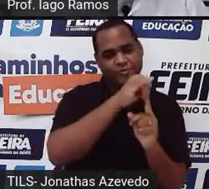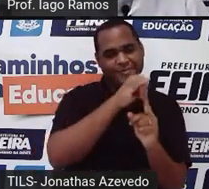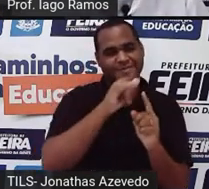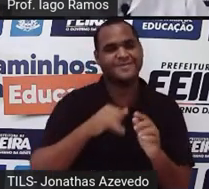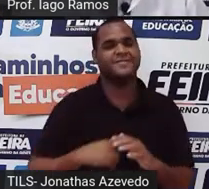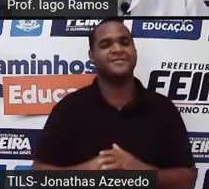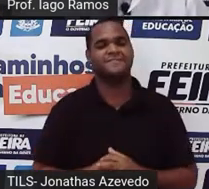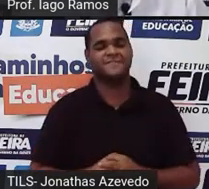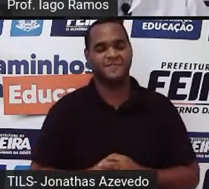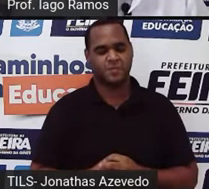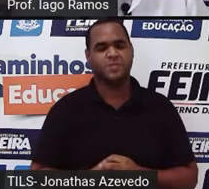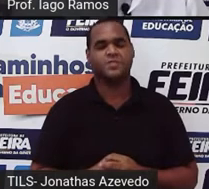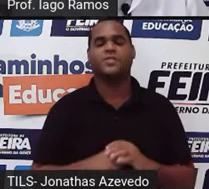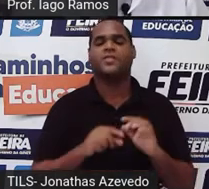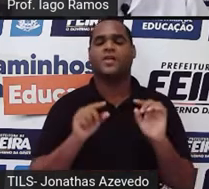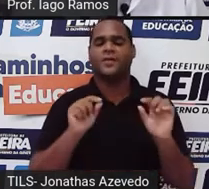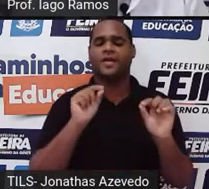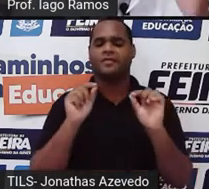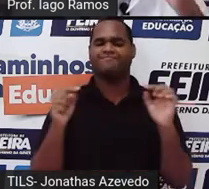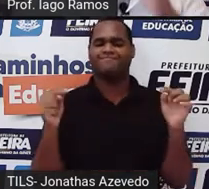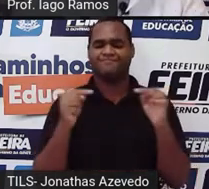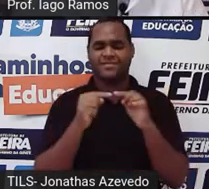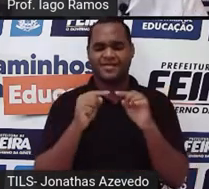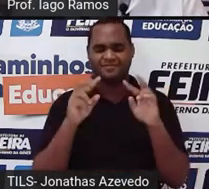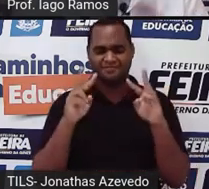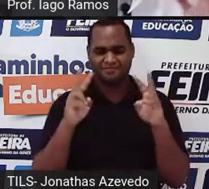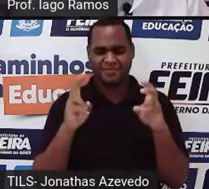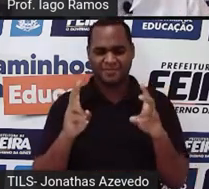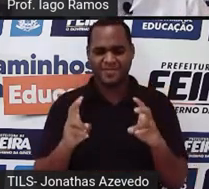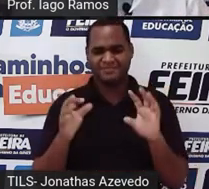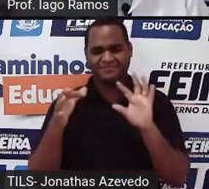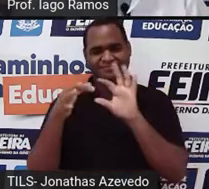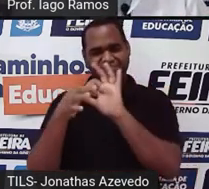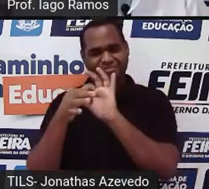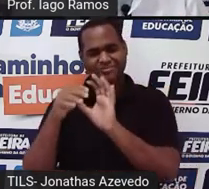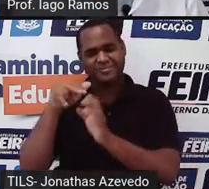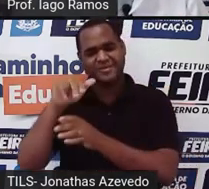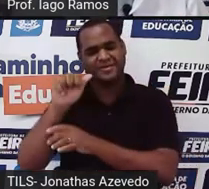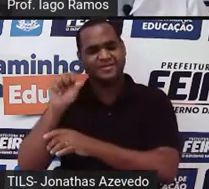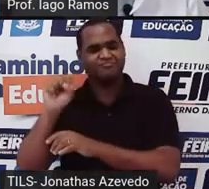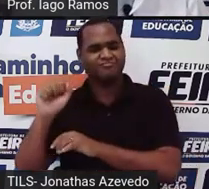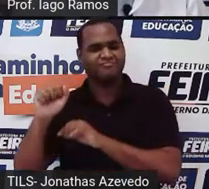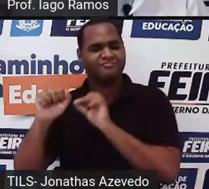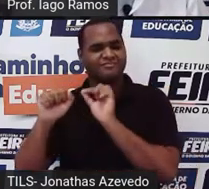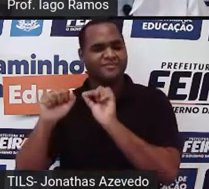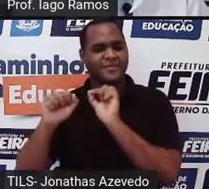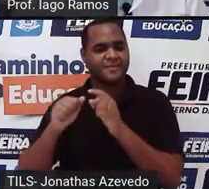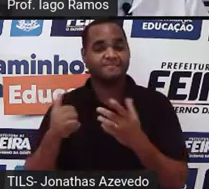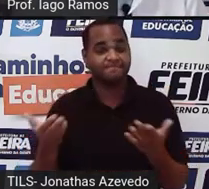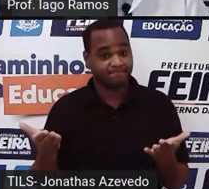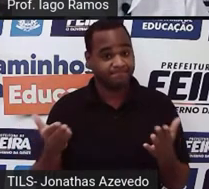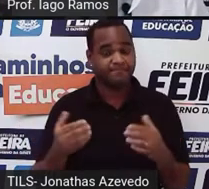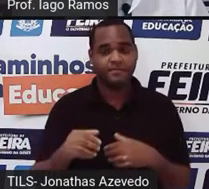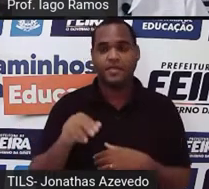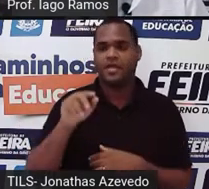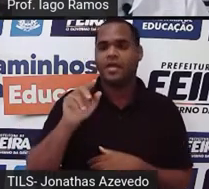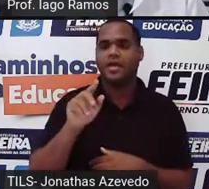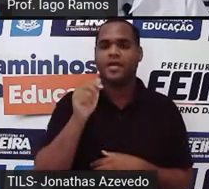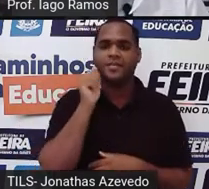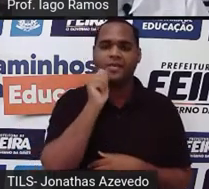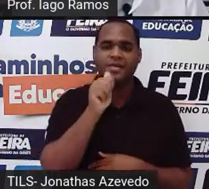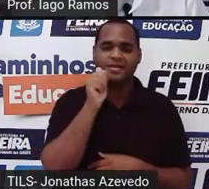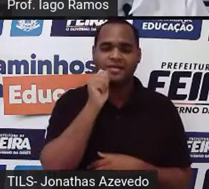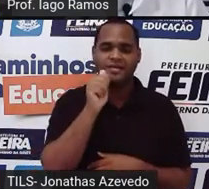aeroespaciais, tá? E o que é que tem a ver a Katherine Johnson com a NASA? Bom, a Katherine Johnson